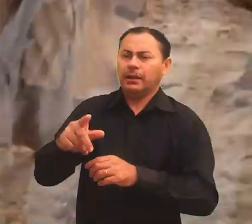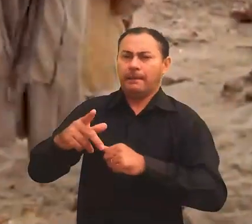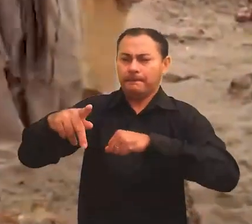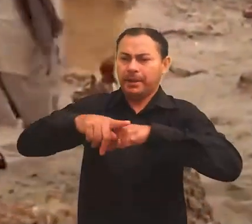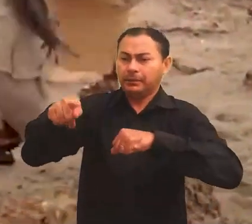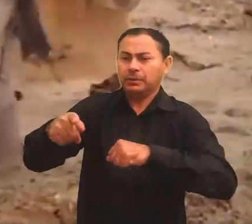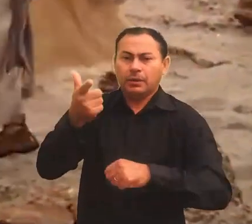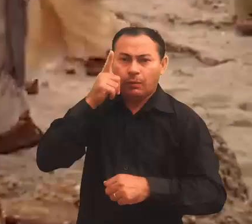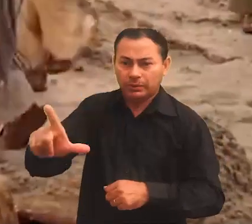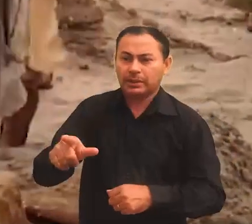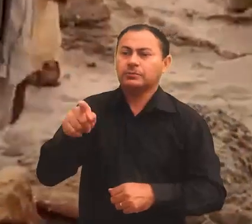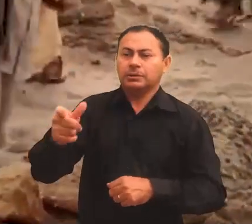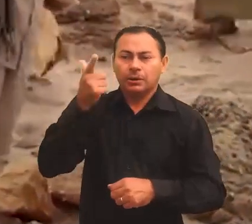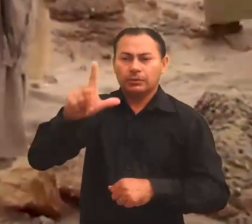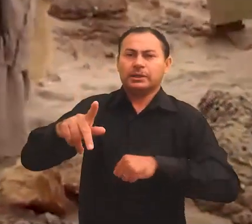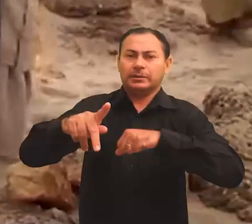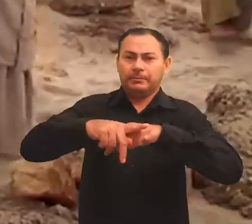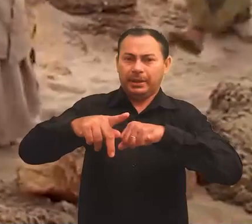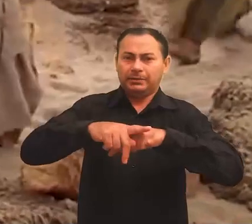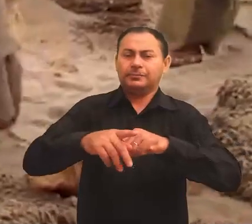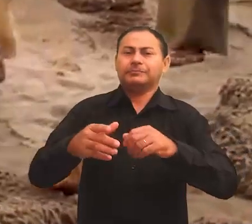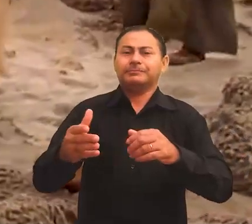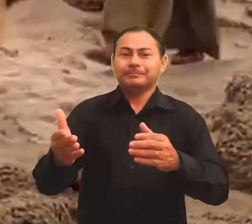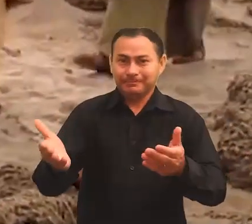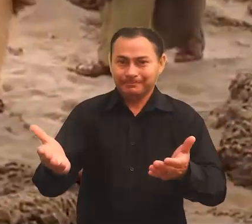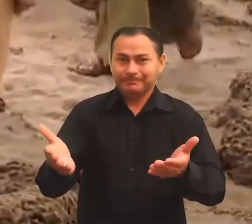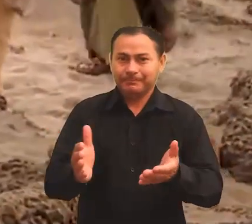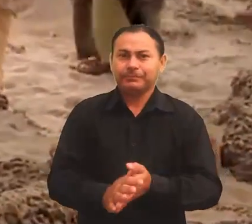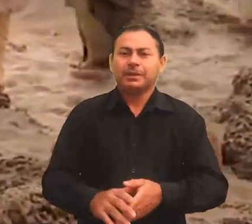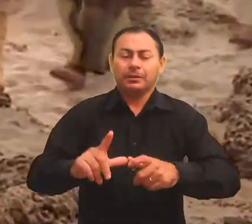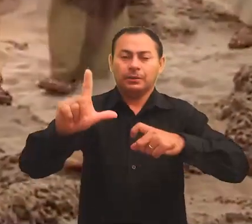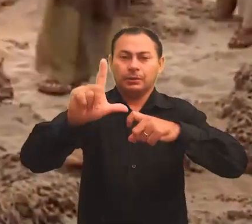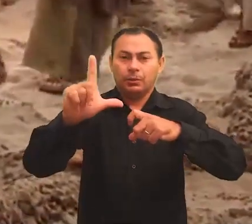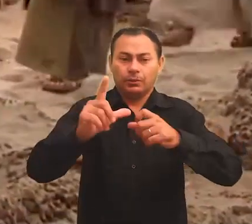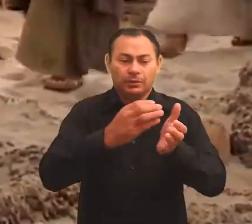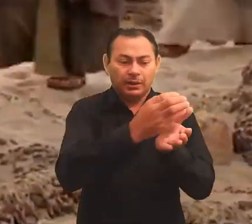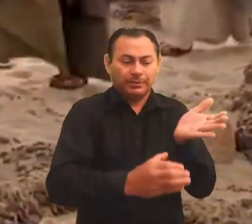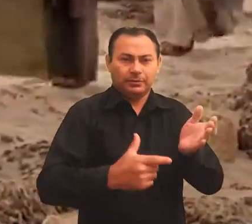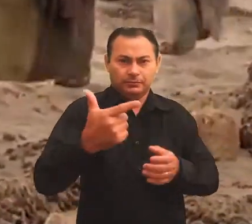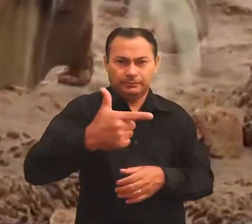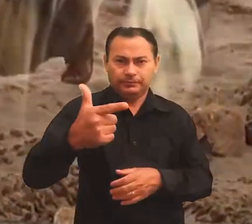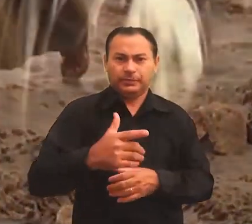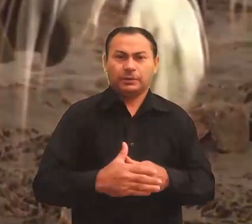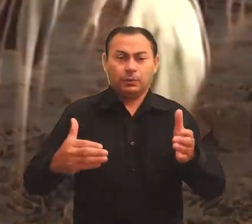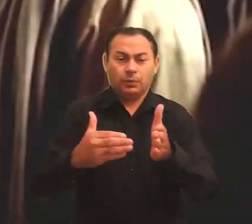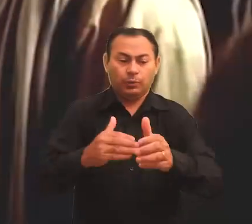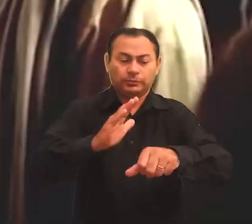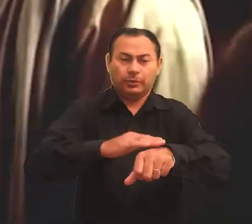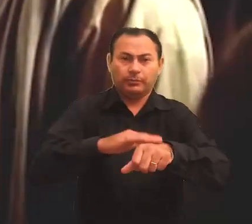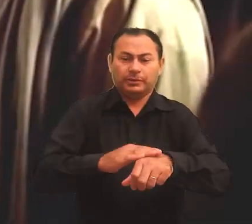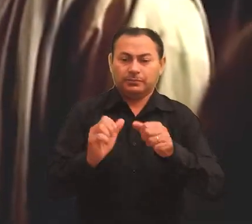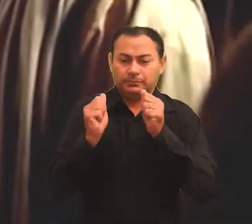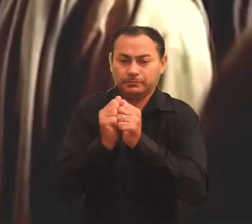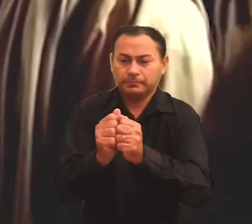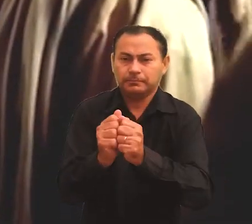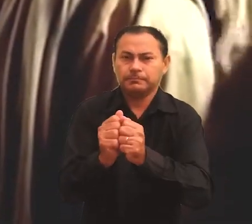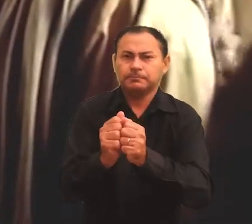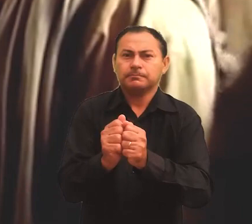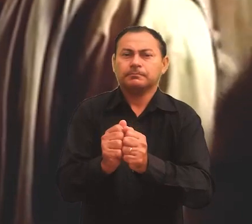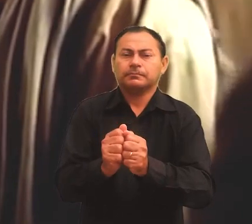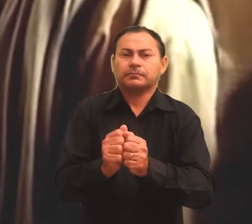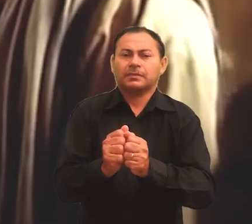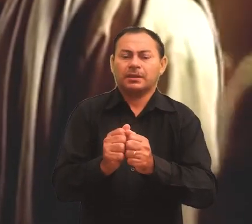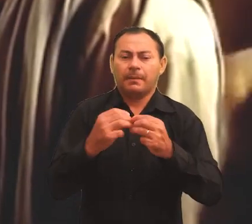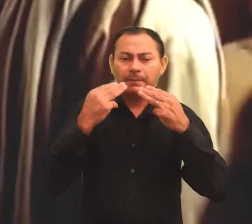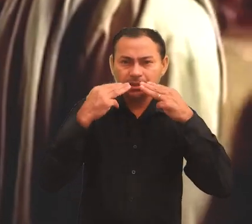Pedro, você consegue, Pedro. Em Lucas capítulo 22, nos últimos momentos que passaram juntos,